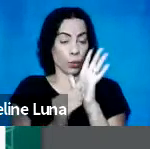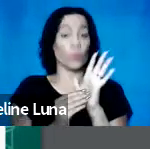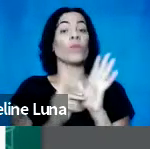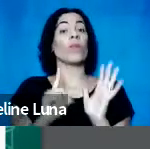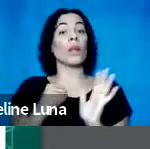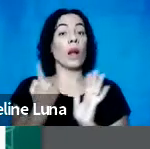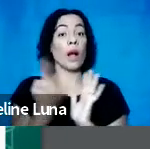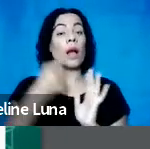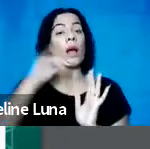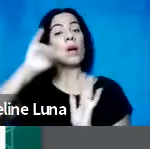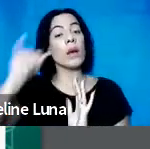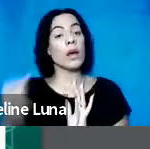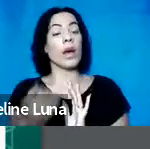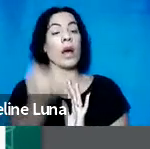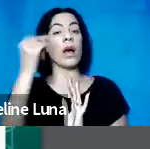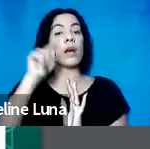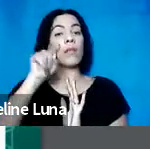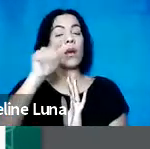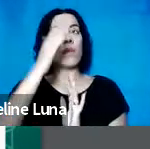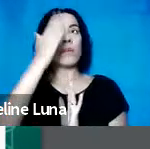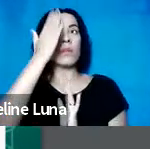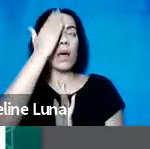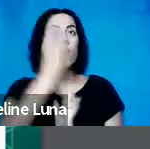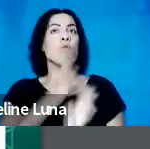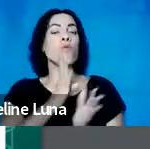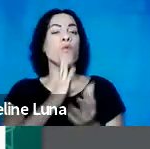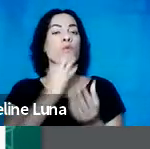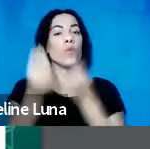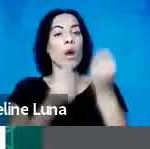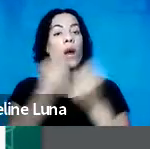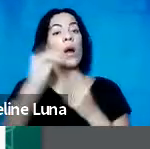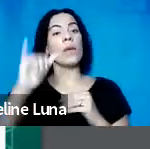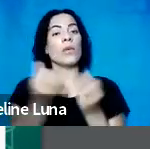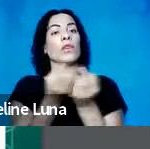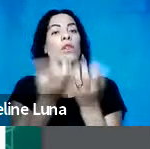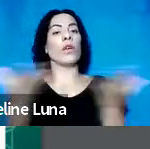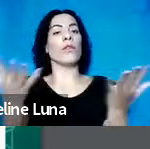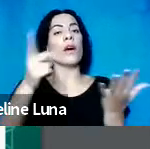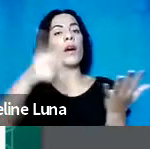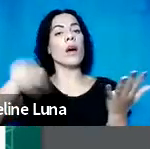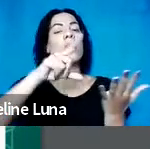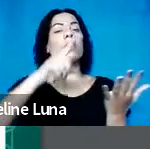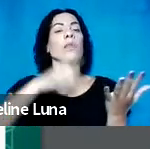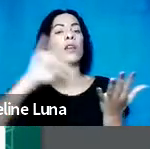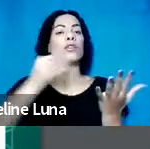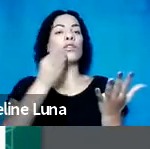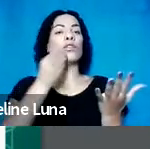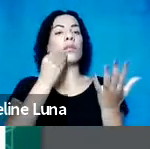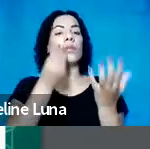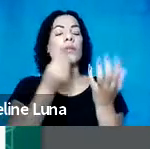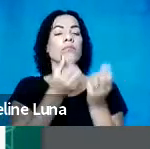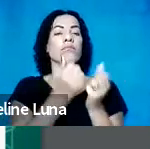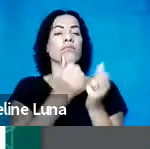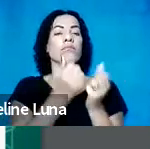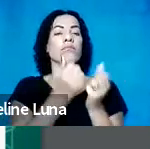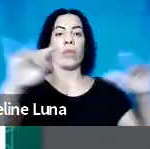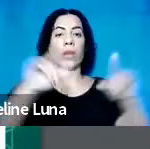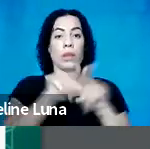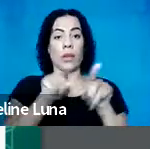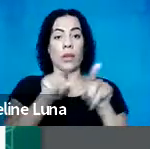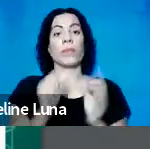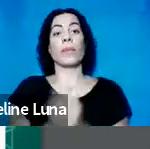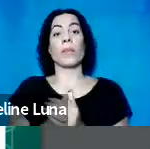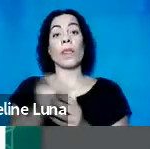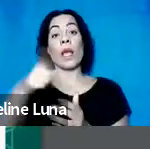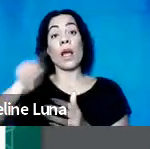gente aproveita dessa expertise para poder oferecer para essas emissoras a chance de veicular. Como princípios, a gente tem esses